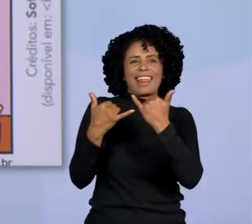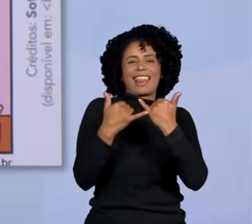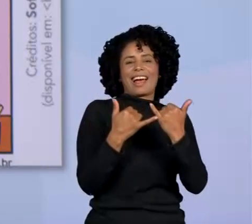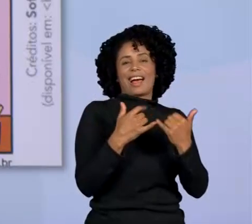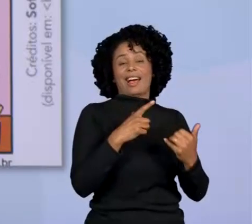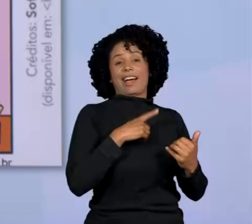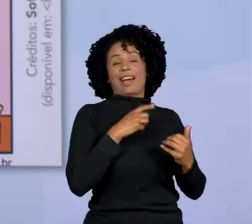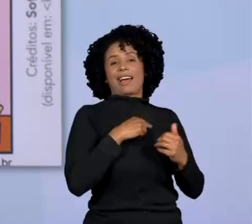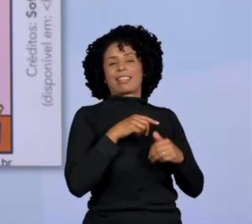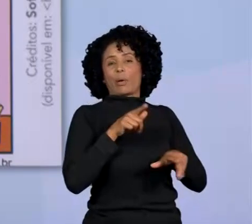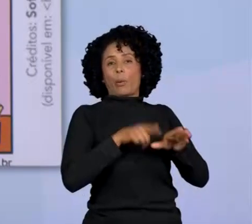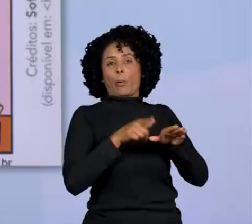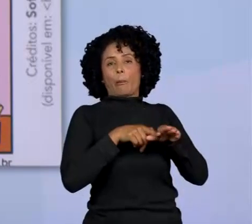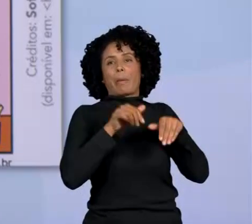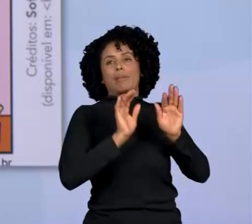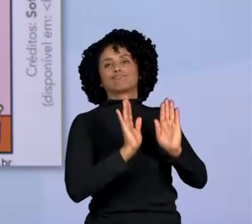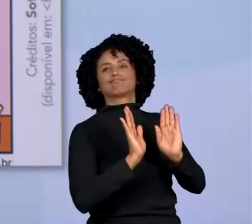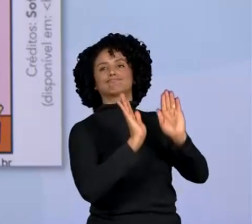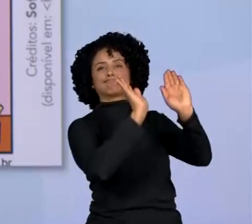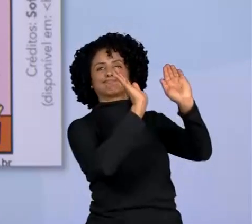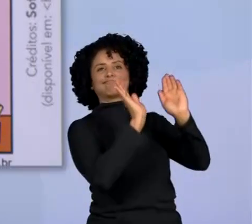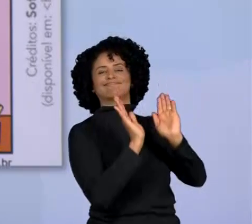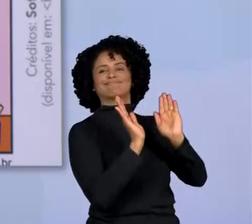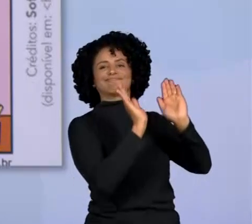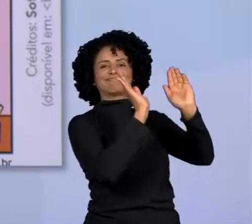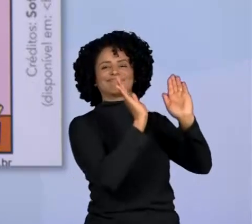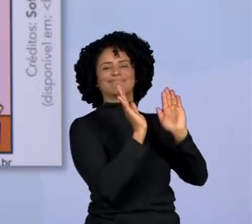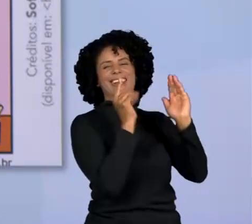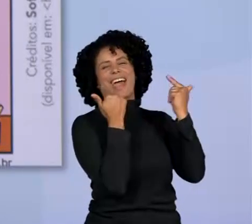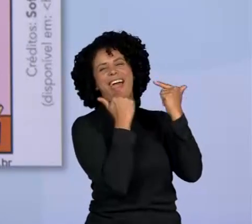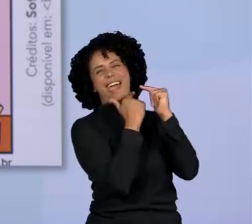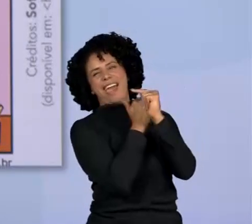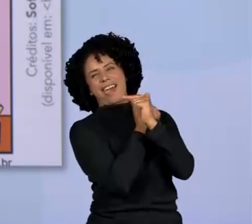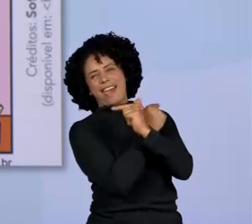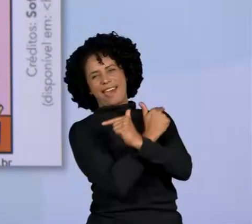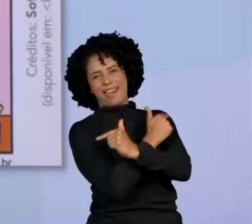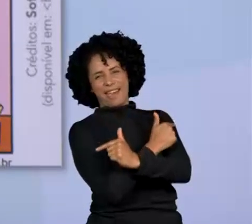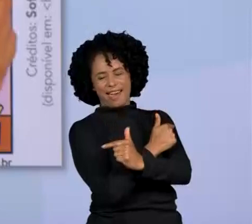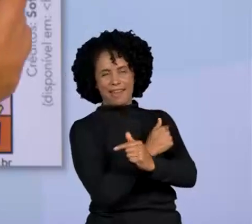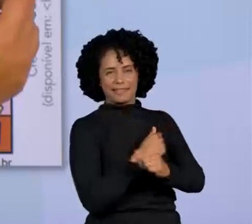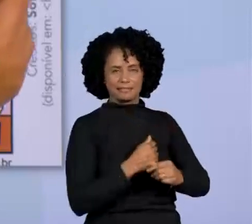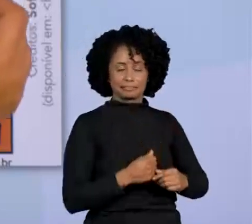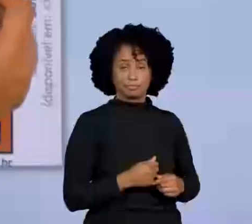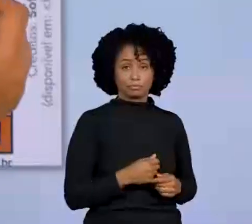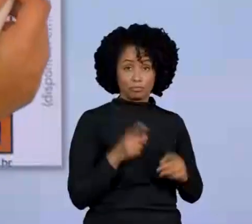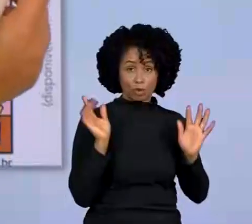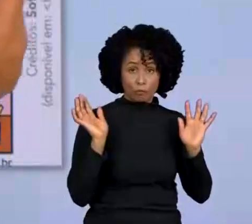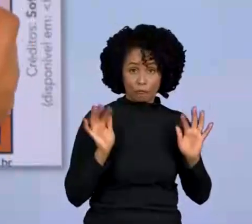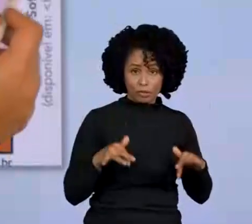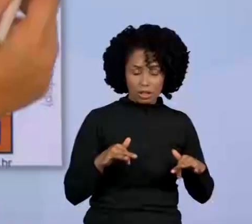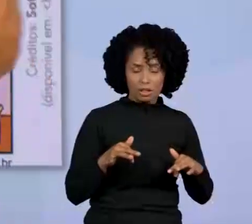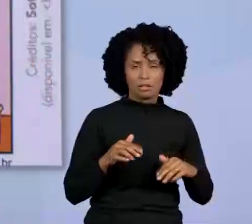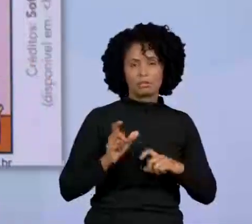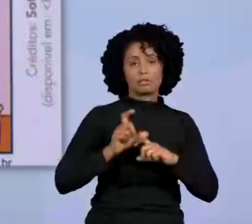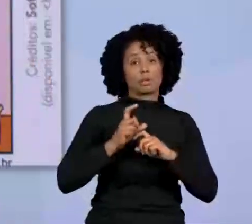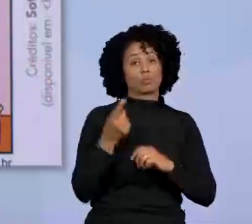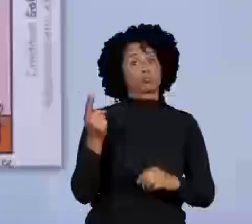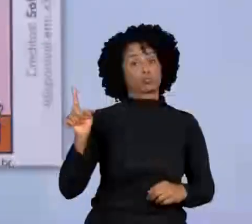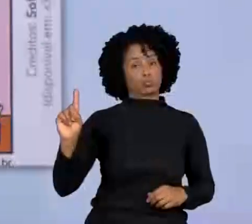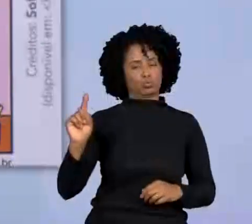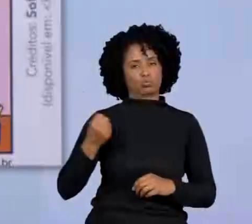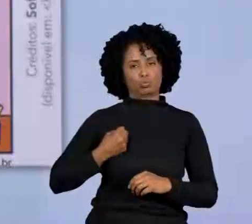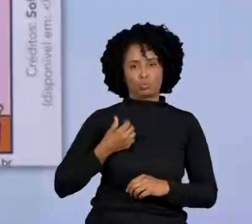menininho com os pés e a menininha dando gargalhadas. E aí no final, no